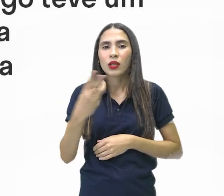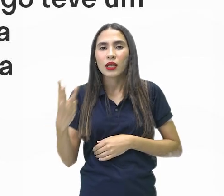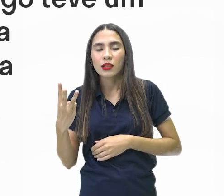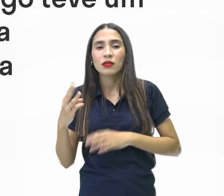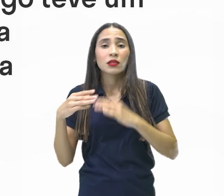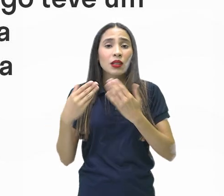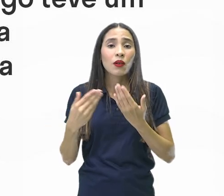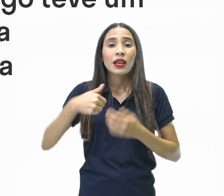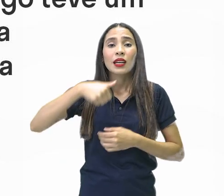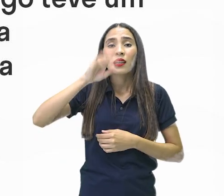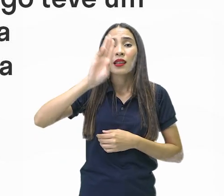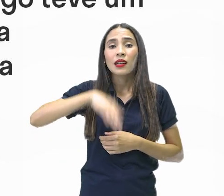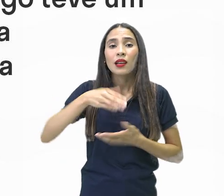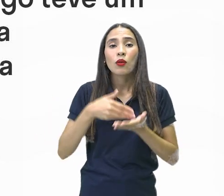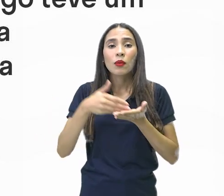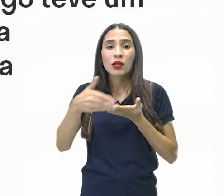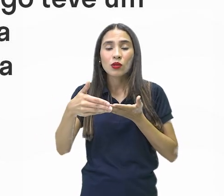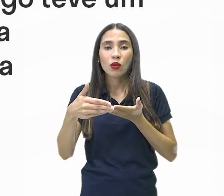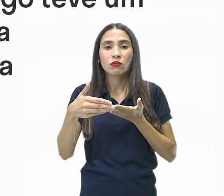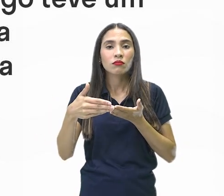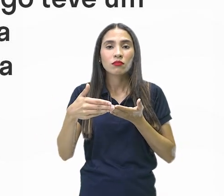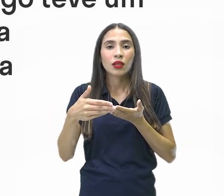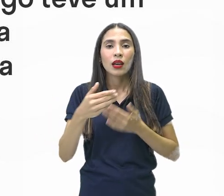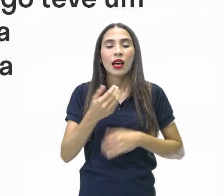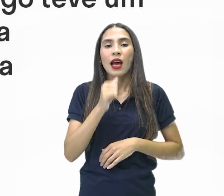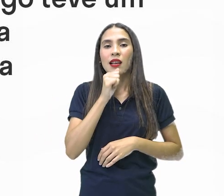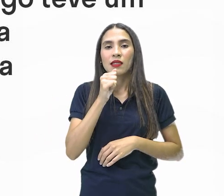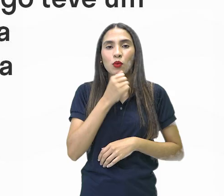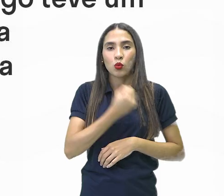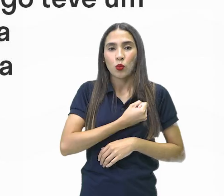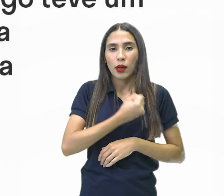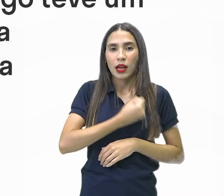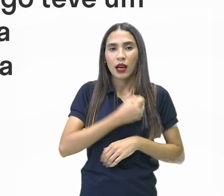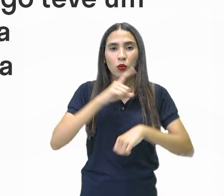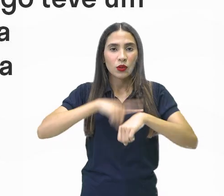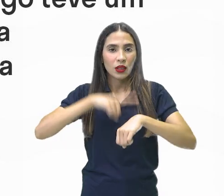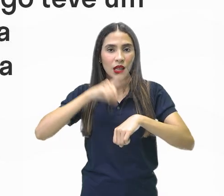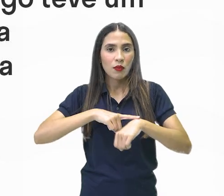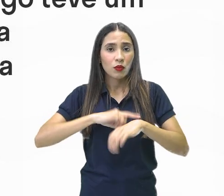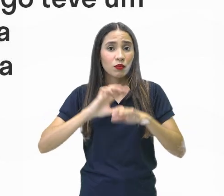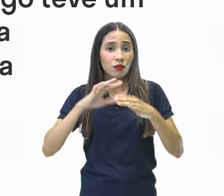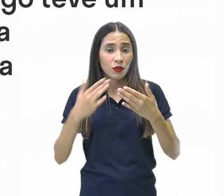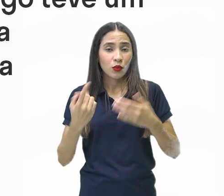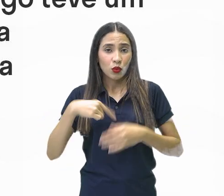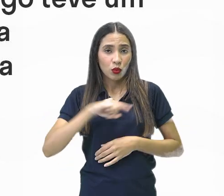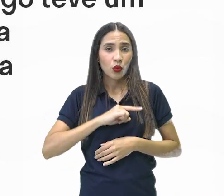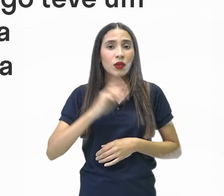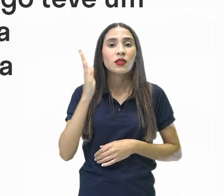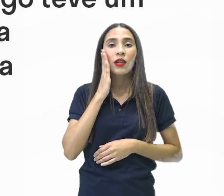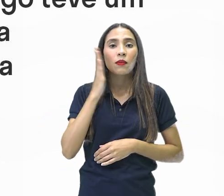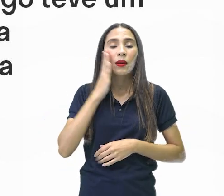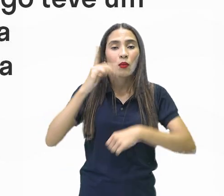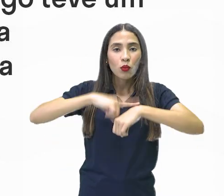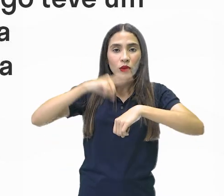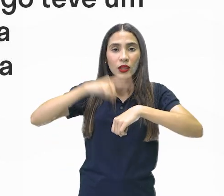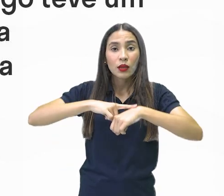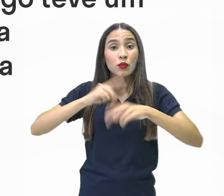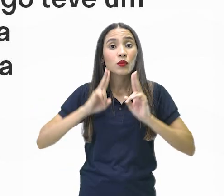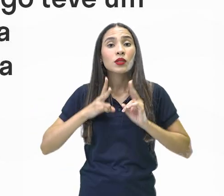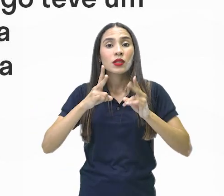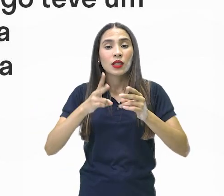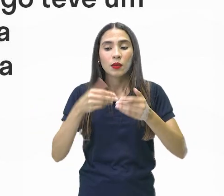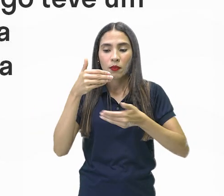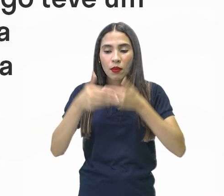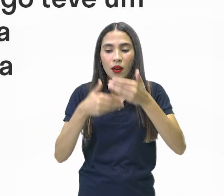Quem começou a contar o tempo? Nós sabemos, por exemplo, que o tempo ele anda sempre